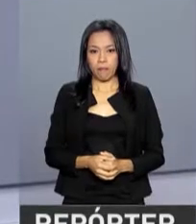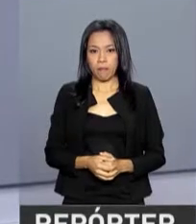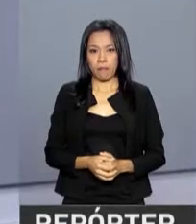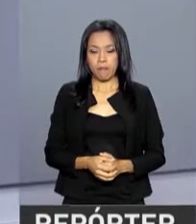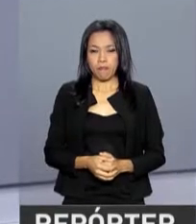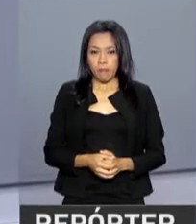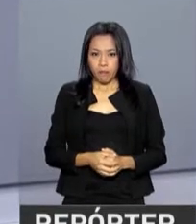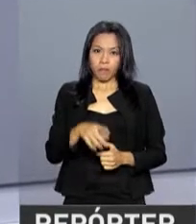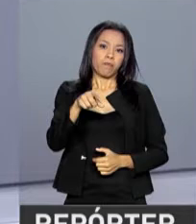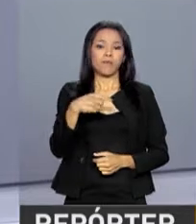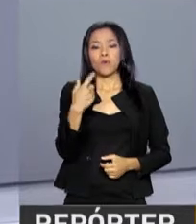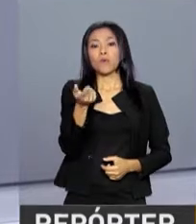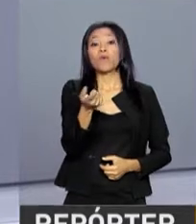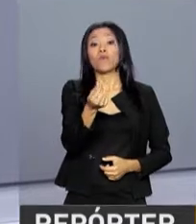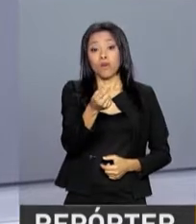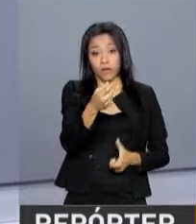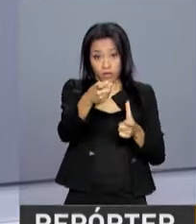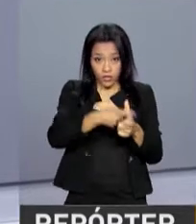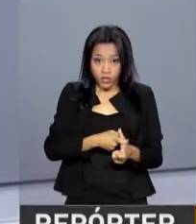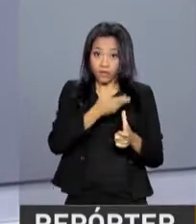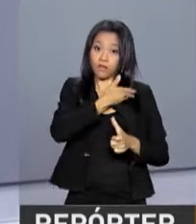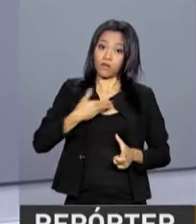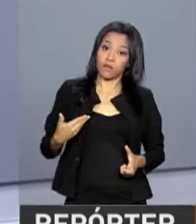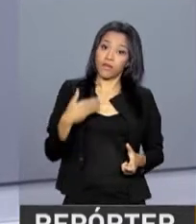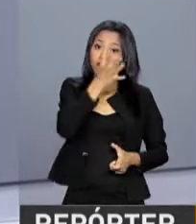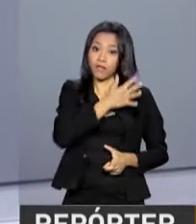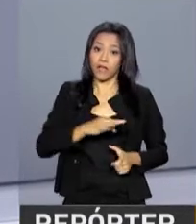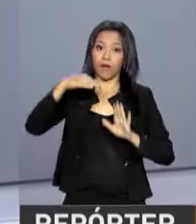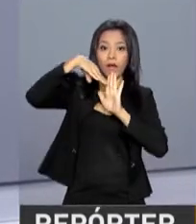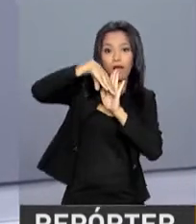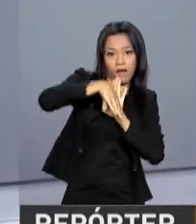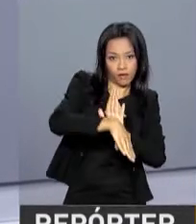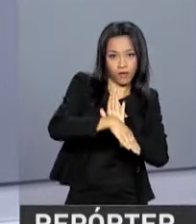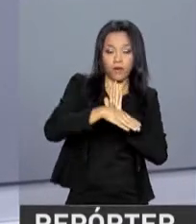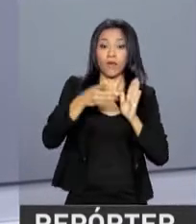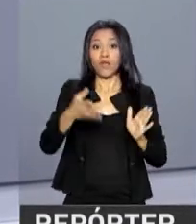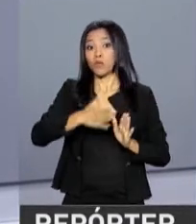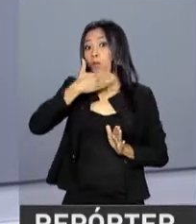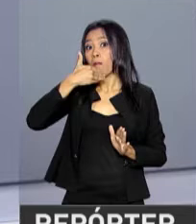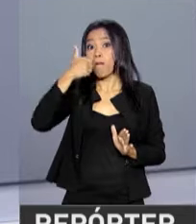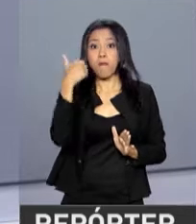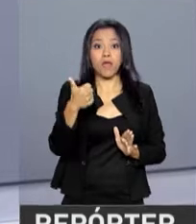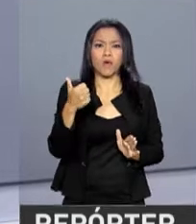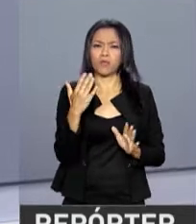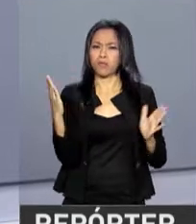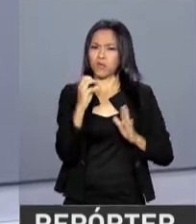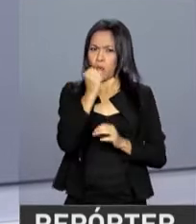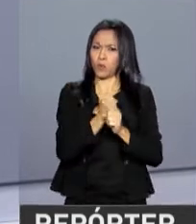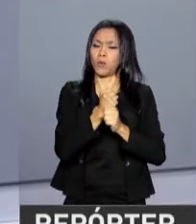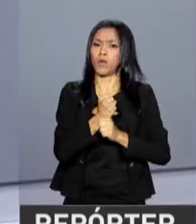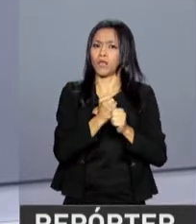o custo da dívida pública federal caiu e atingiu o melhor nível em quase oito anos em fevereiro a dívida